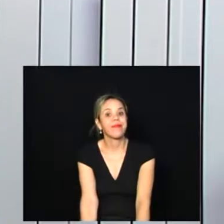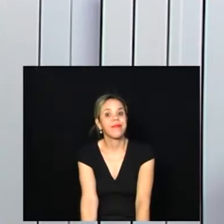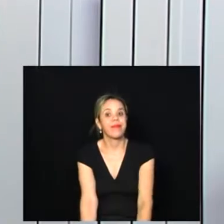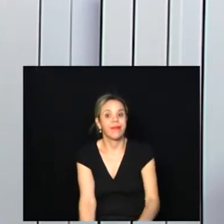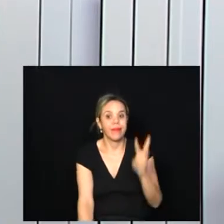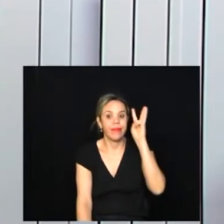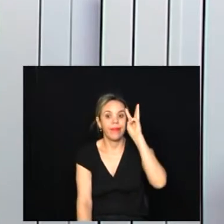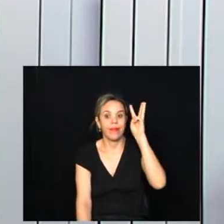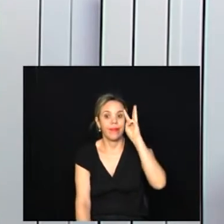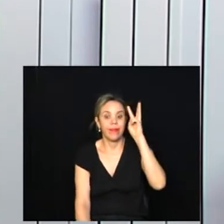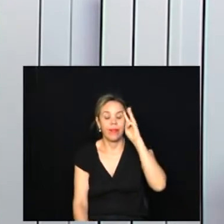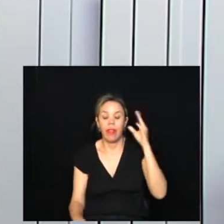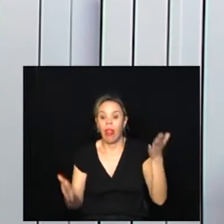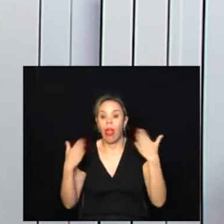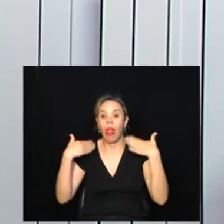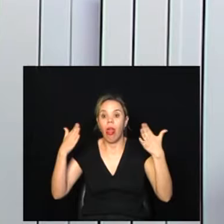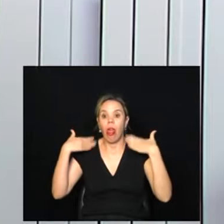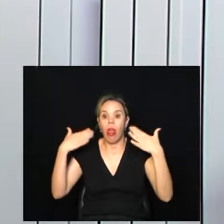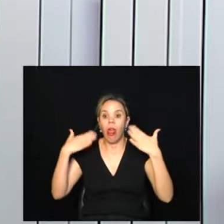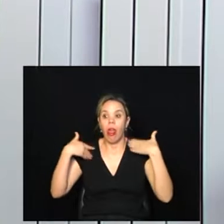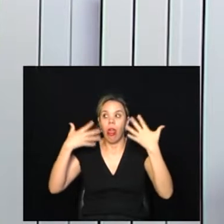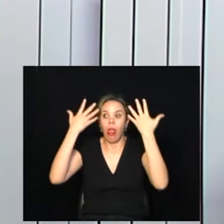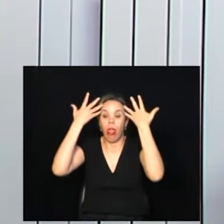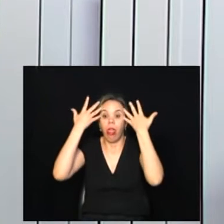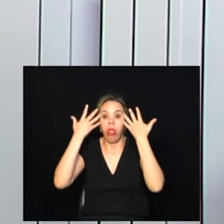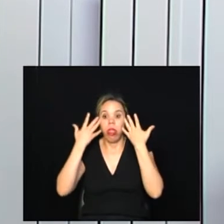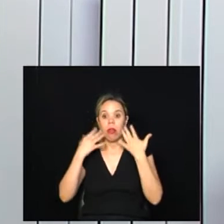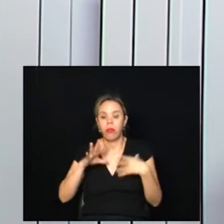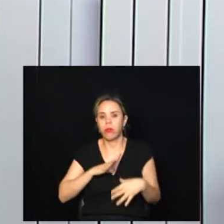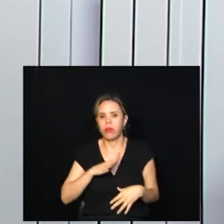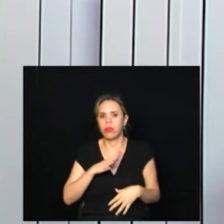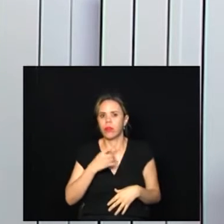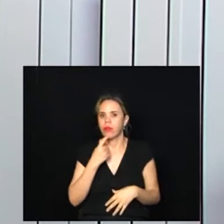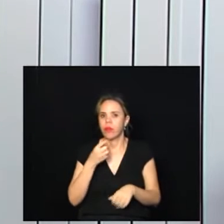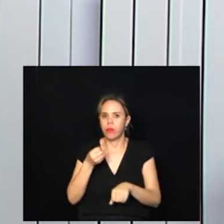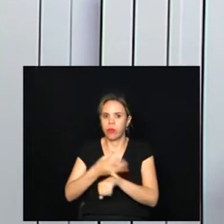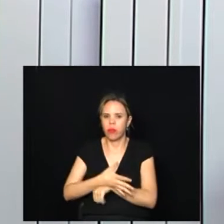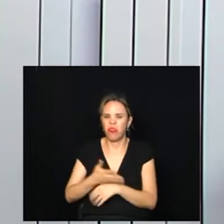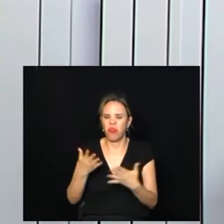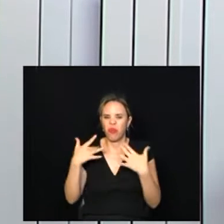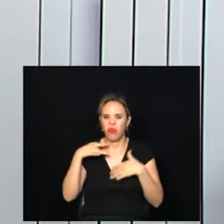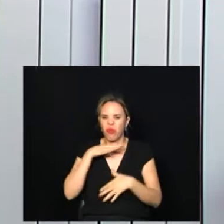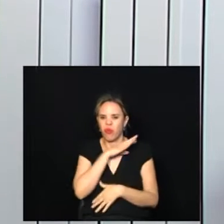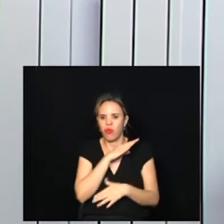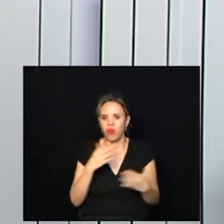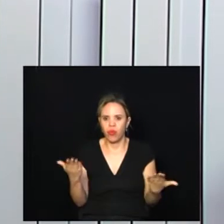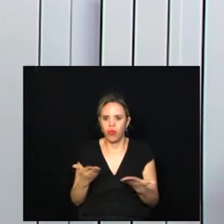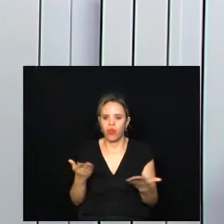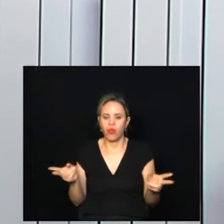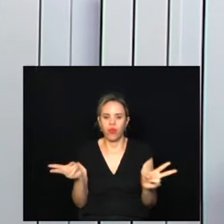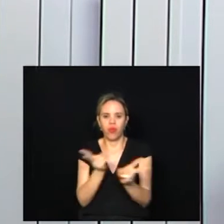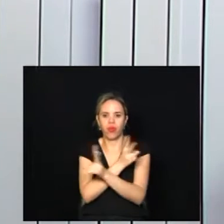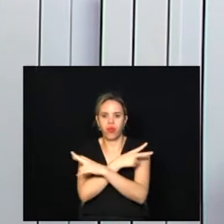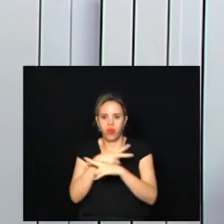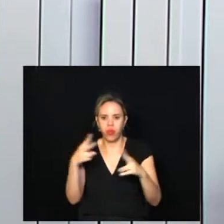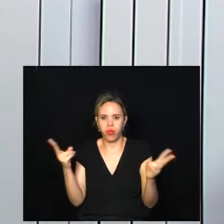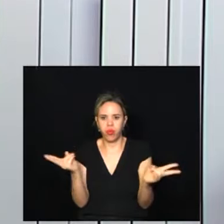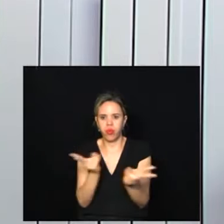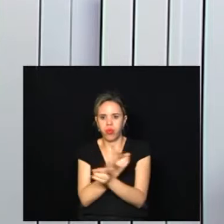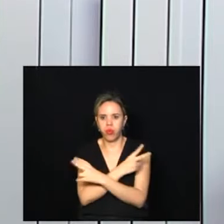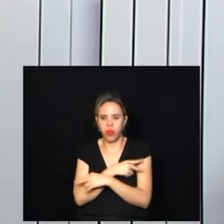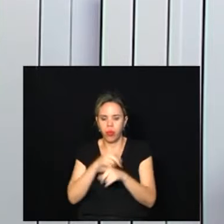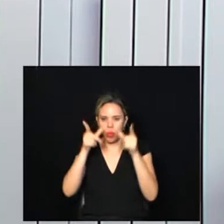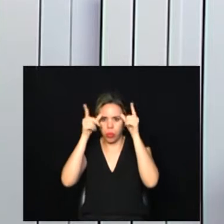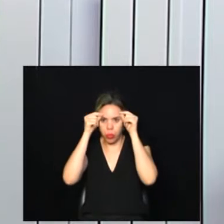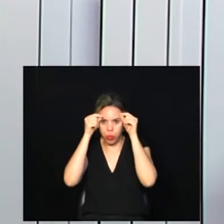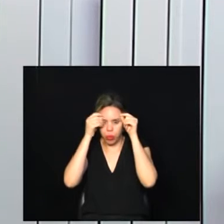Terça-feira de muito calor aqui para a cidade de Campinas. A madrugada já foi quente, né? Hoje o vento até que está dando uma